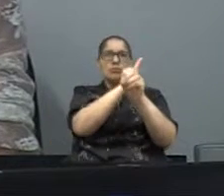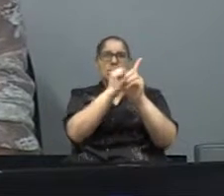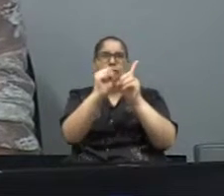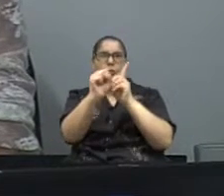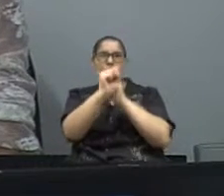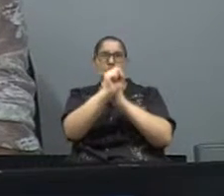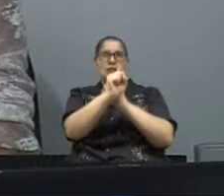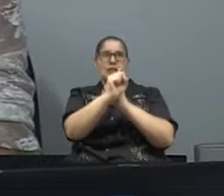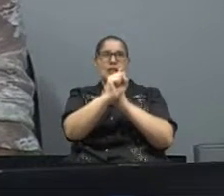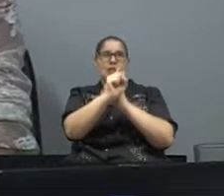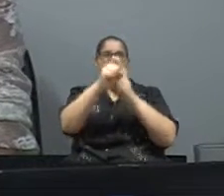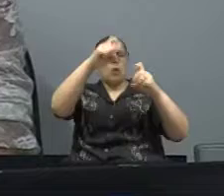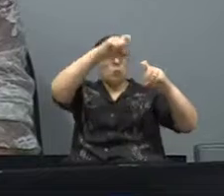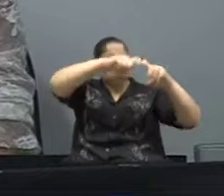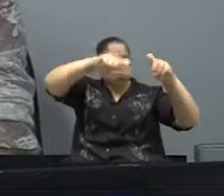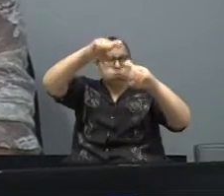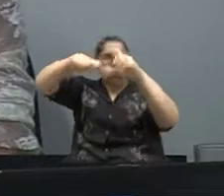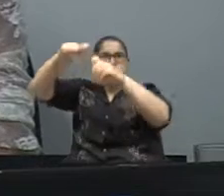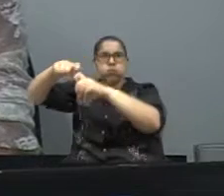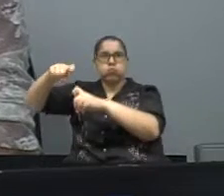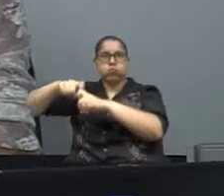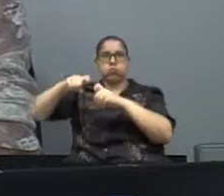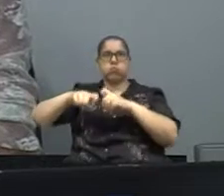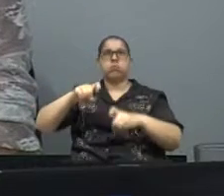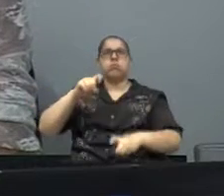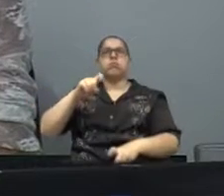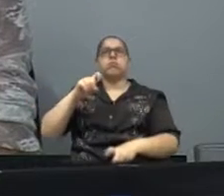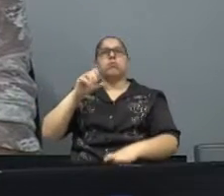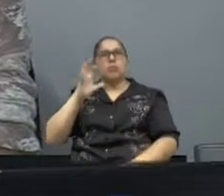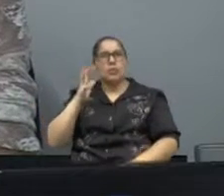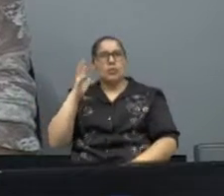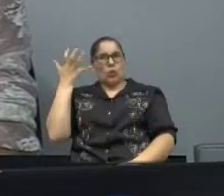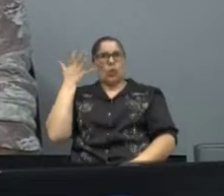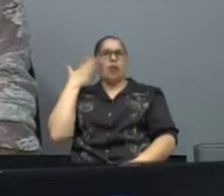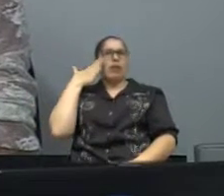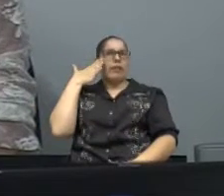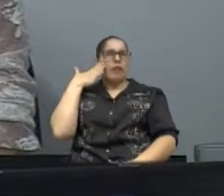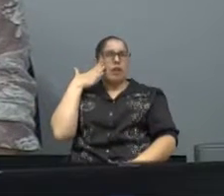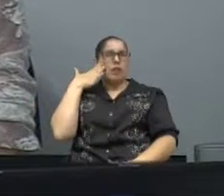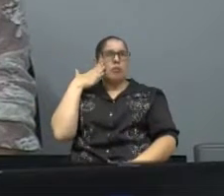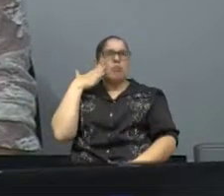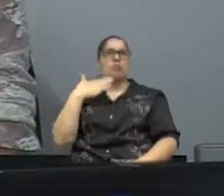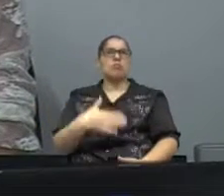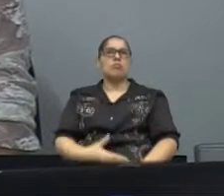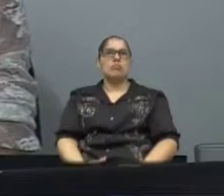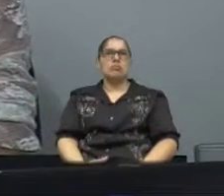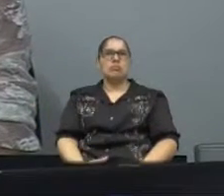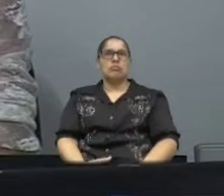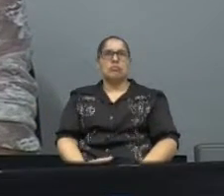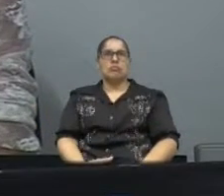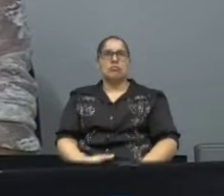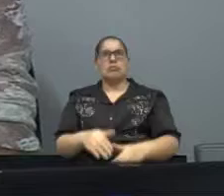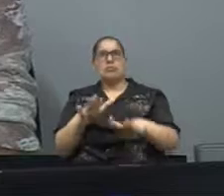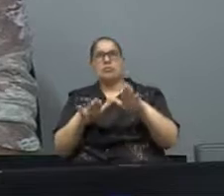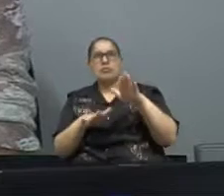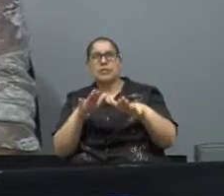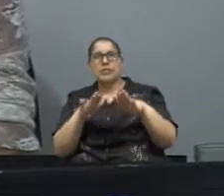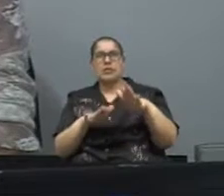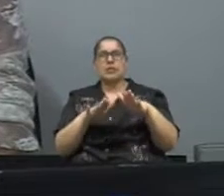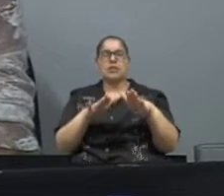Infelizmente, o estupro existe em todas as áreas, mas acaba a gente sabendo que a área mais simples acaba tendo